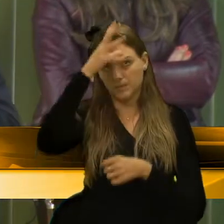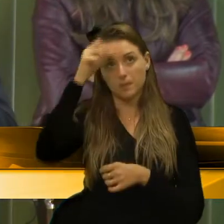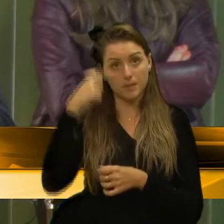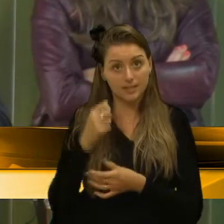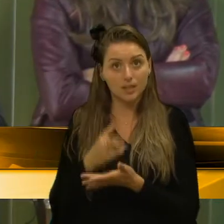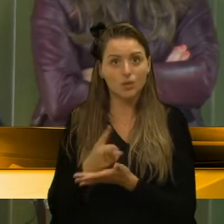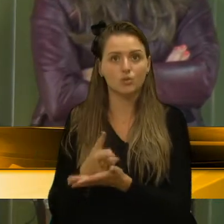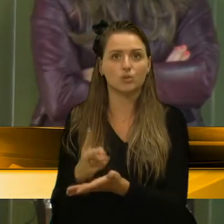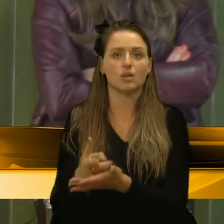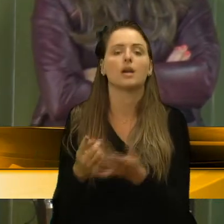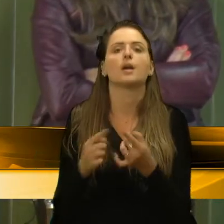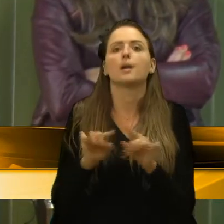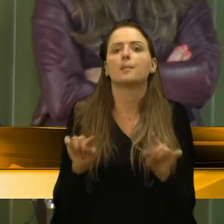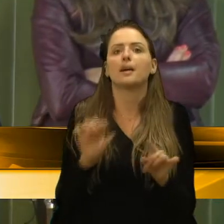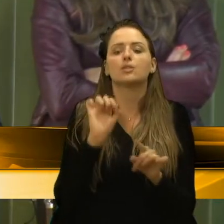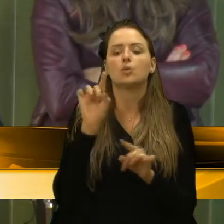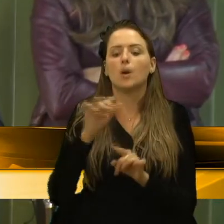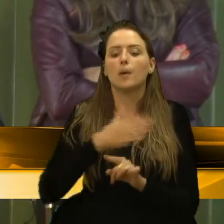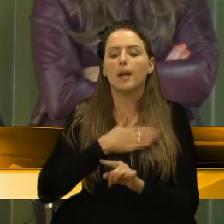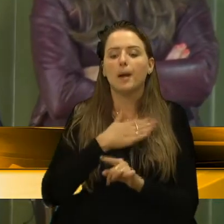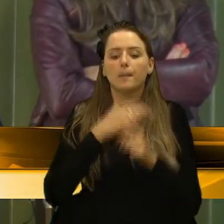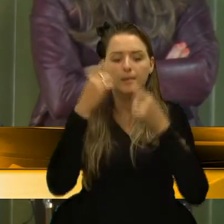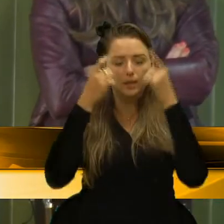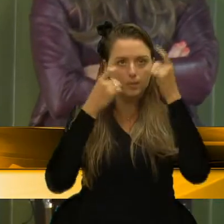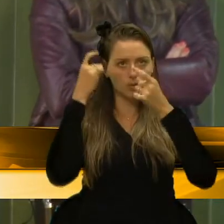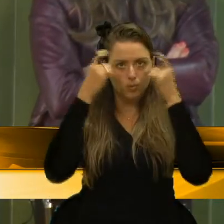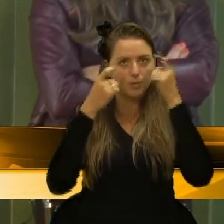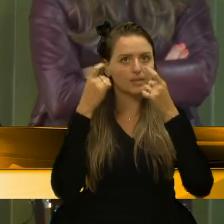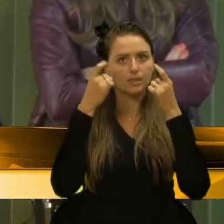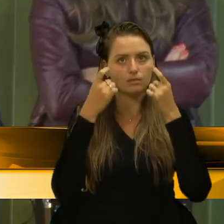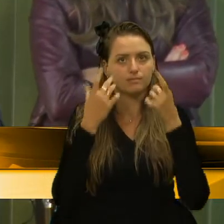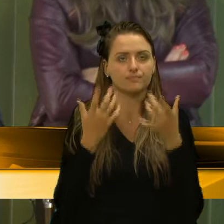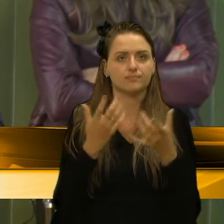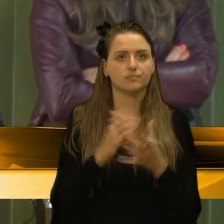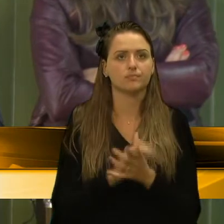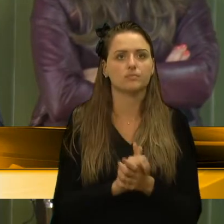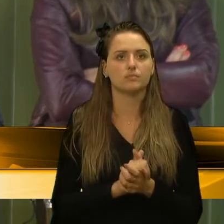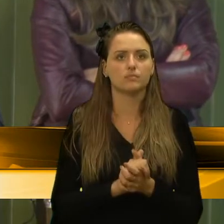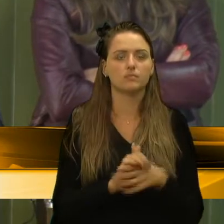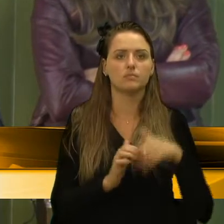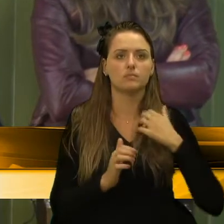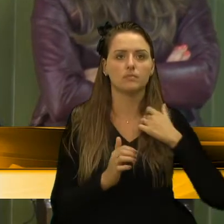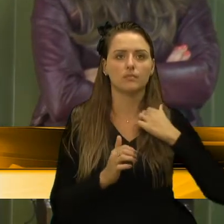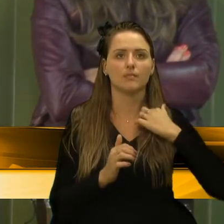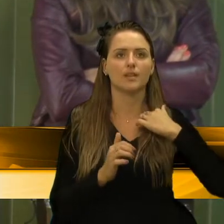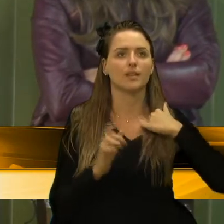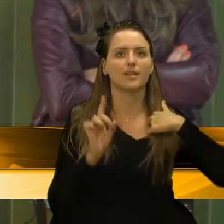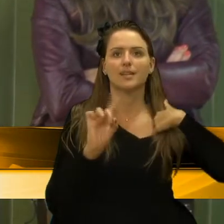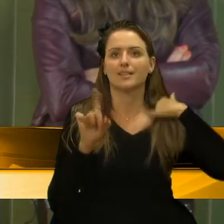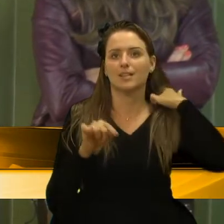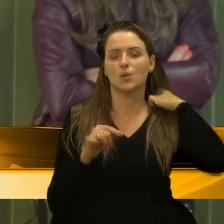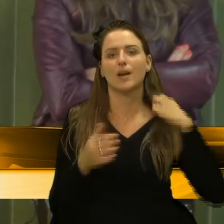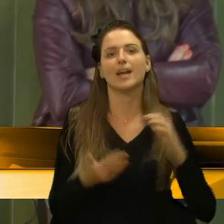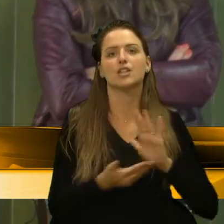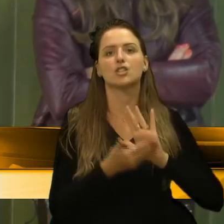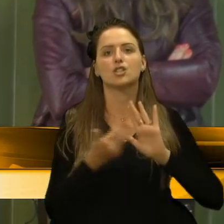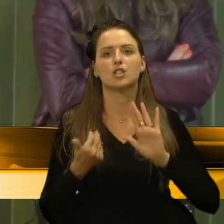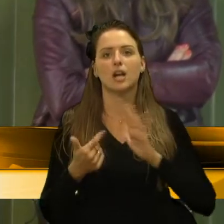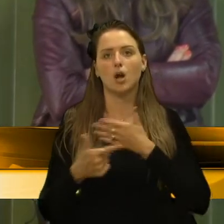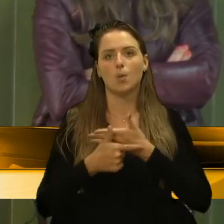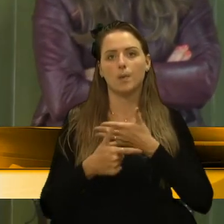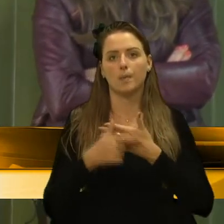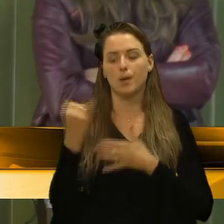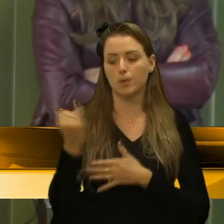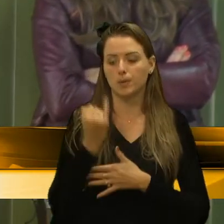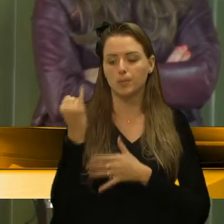isso. Mas qual é a minha preocupação? A minha preocupação é não é tirar a importância da orquestra, pelo